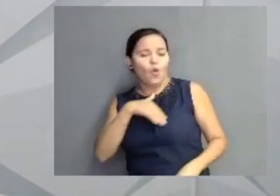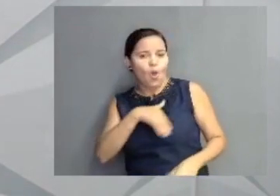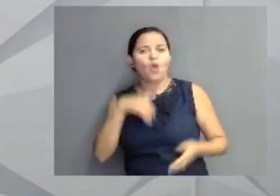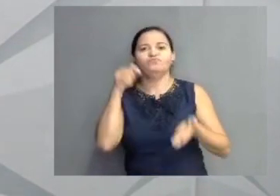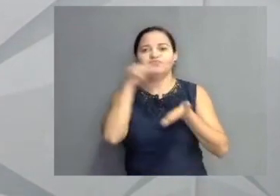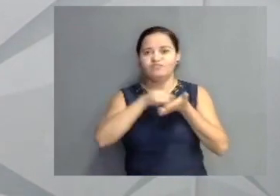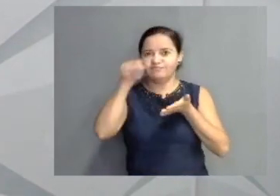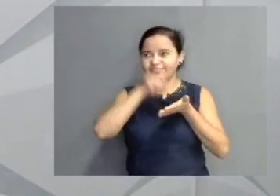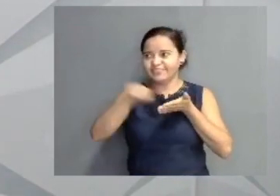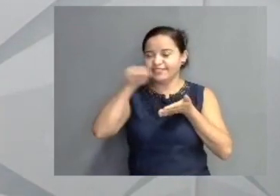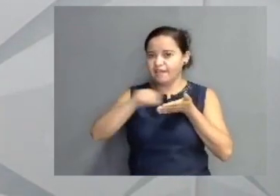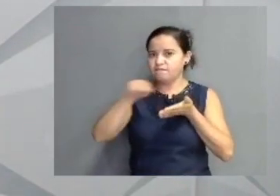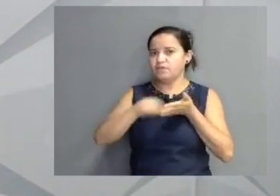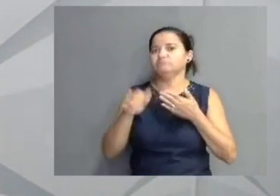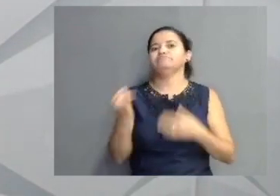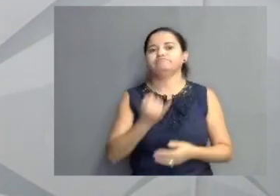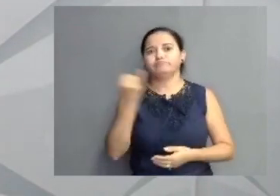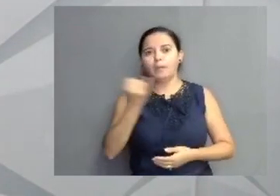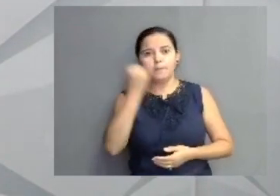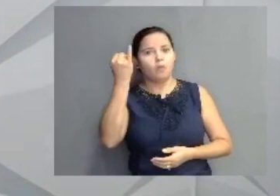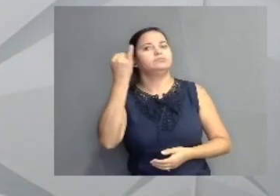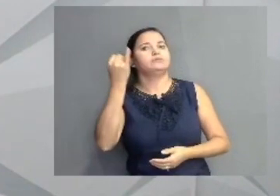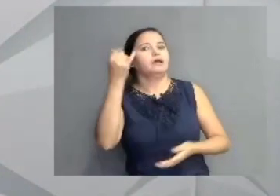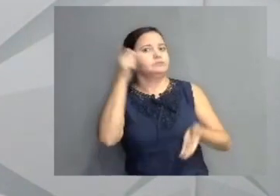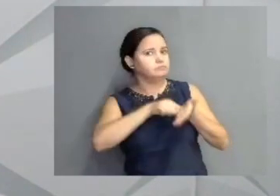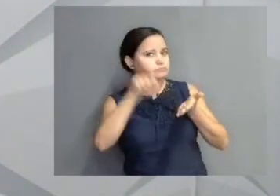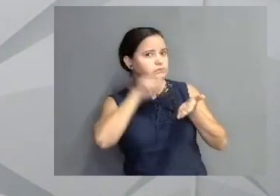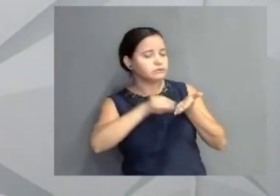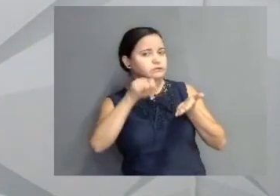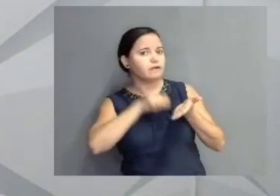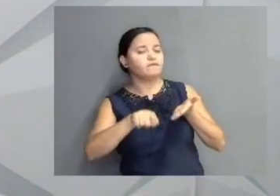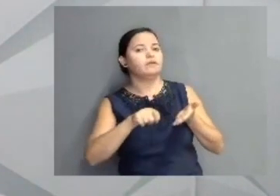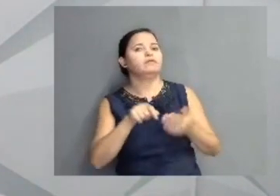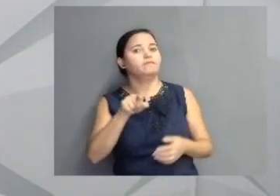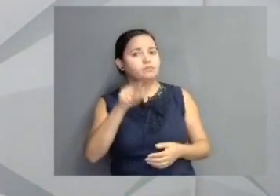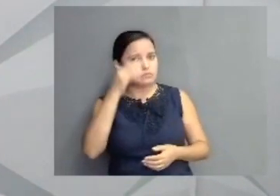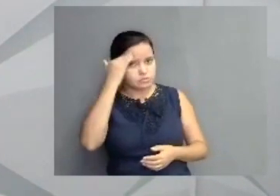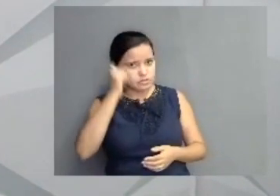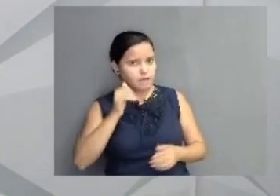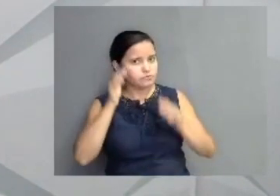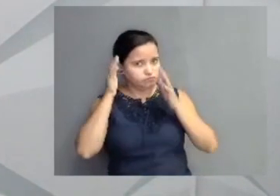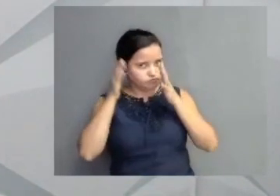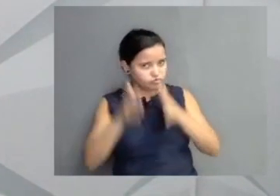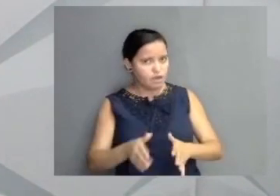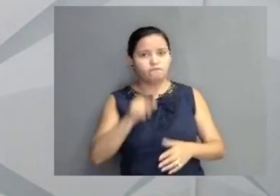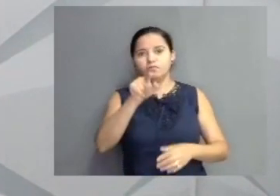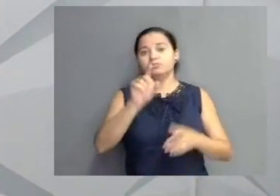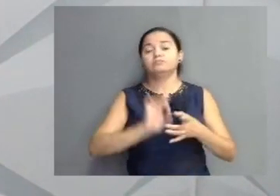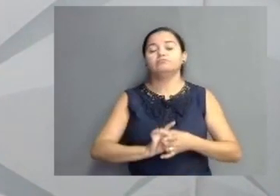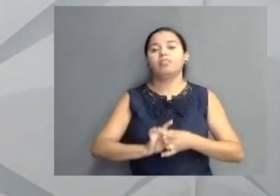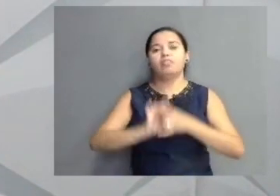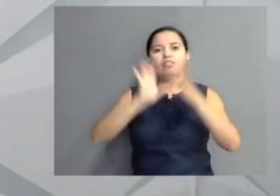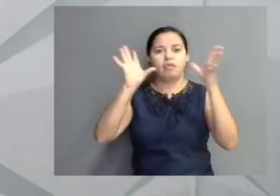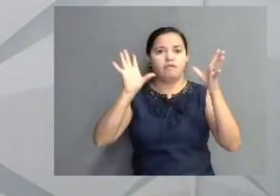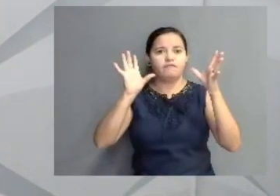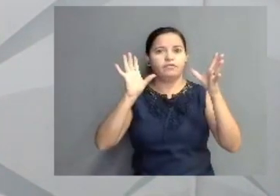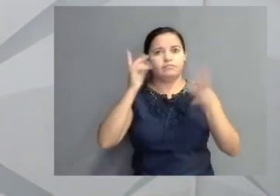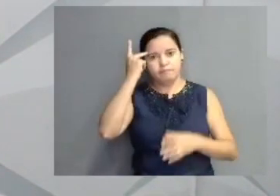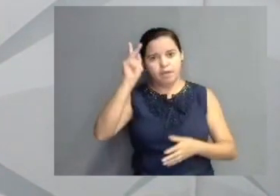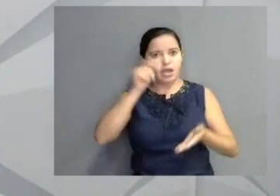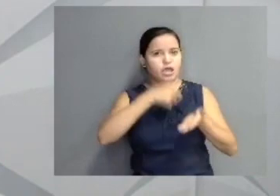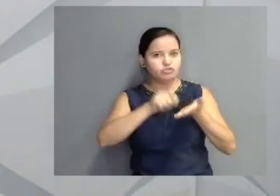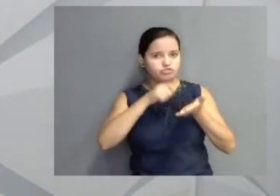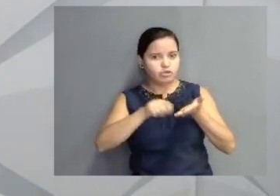certo? Então é importante essa escrita e saiba desde já que você está livre para escrever o seu poema do jeito que